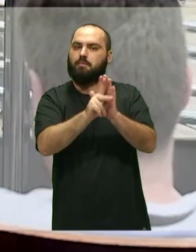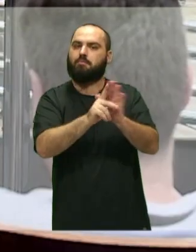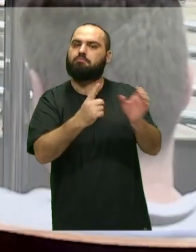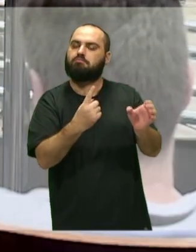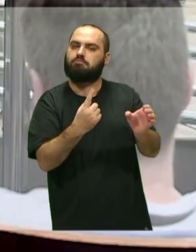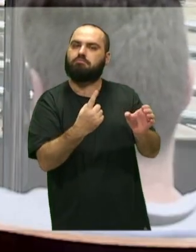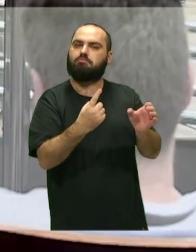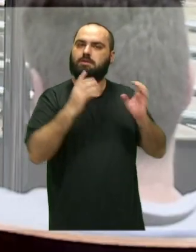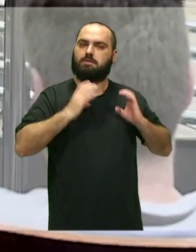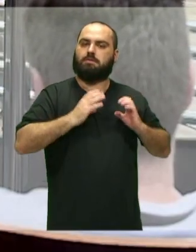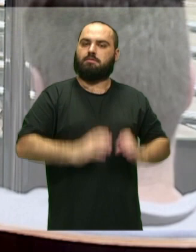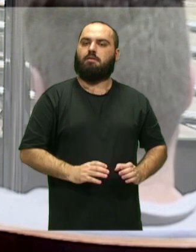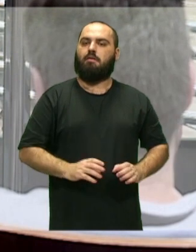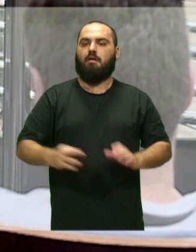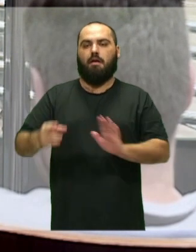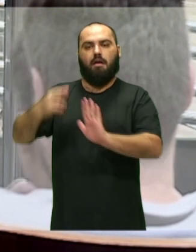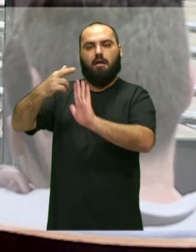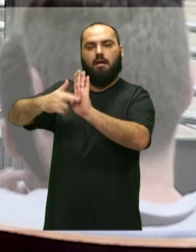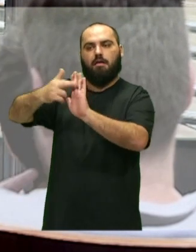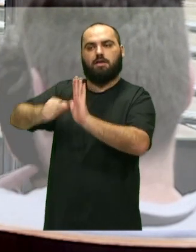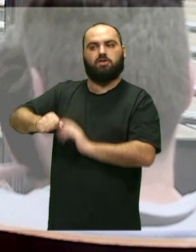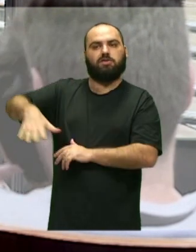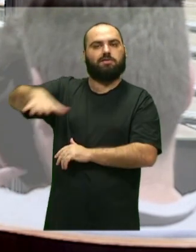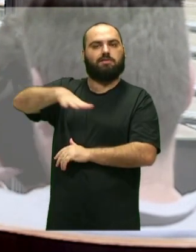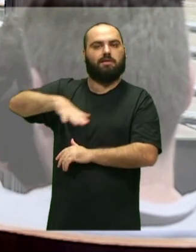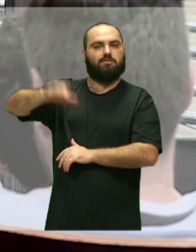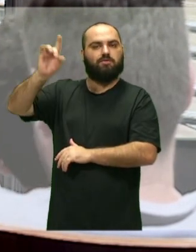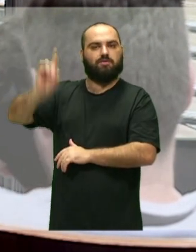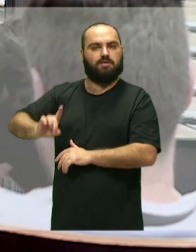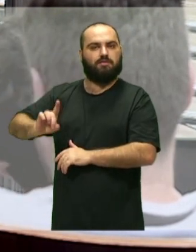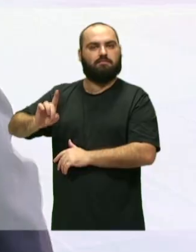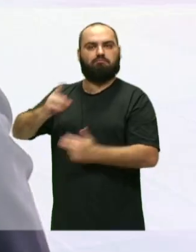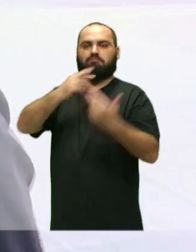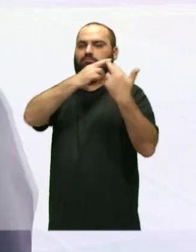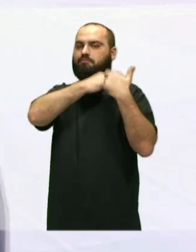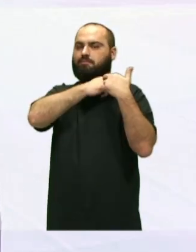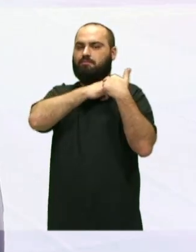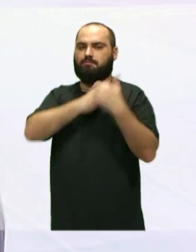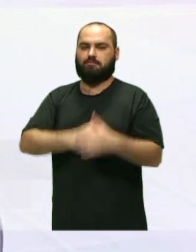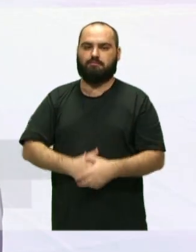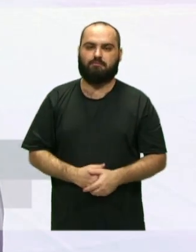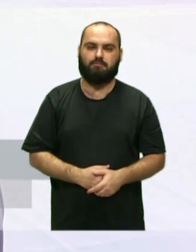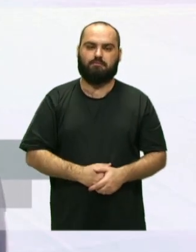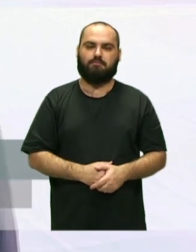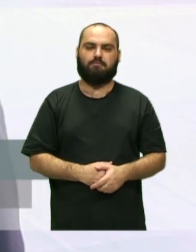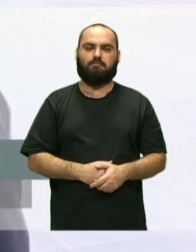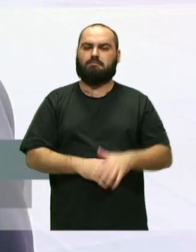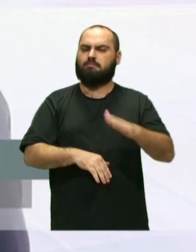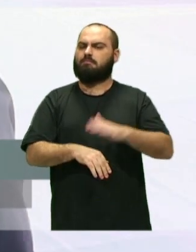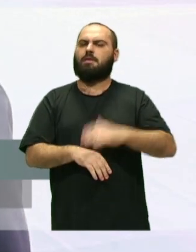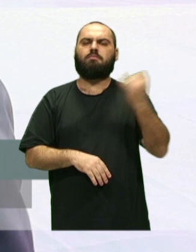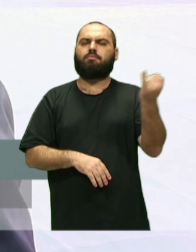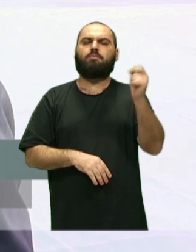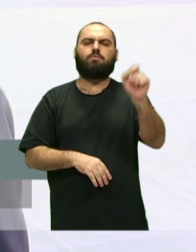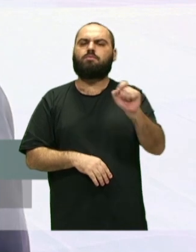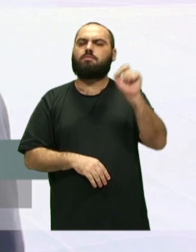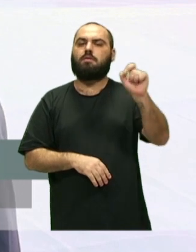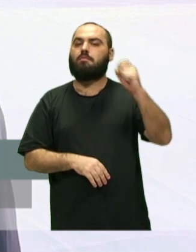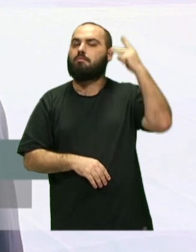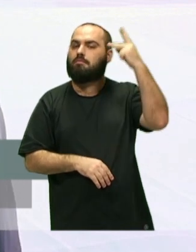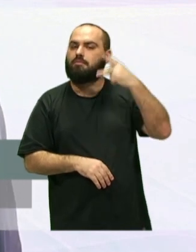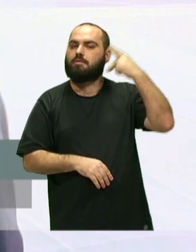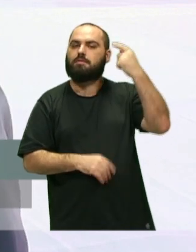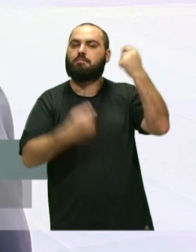e das normas legais para os direitos e deveres das pessoas mais importante é passar para eles que a política deve ser